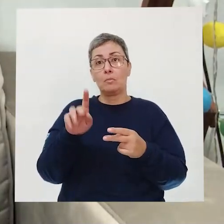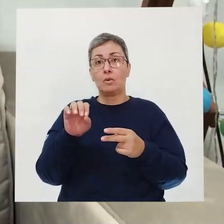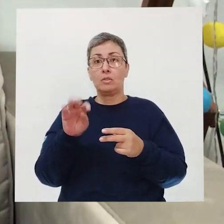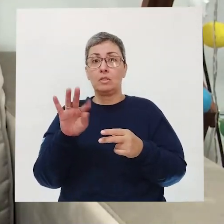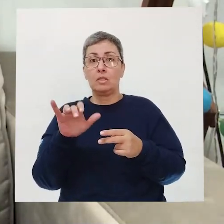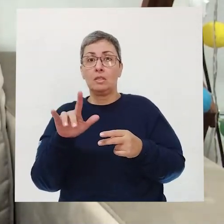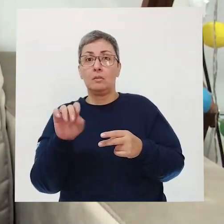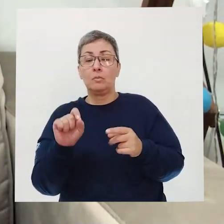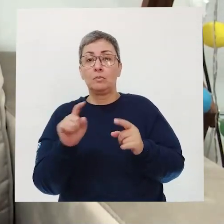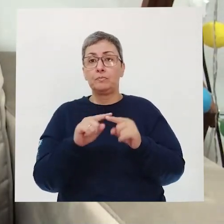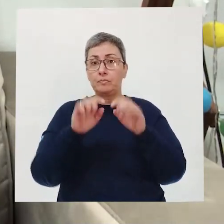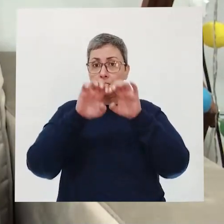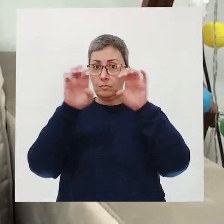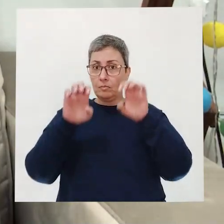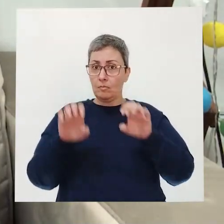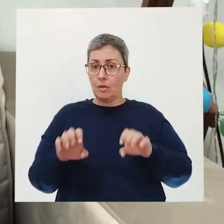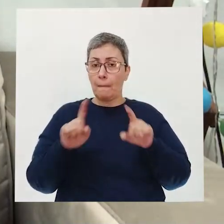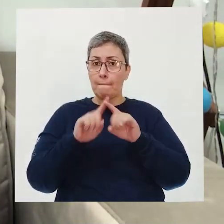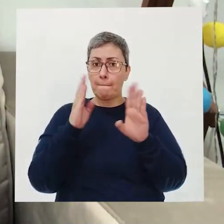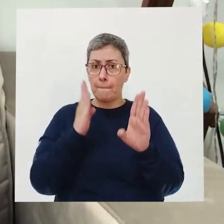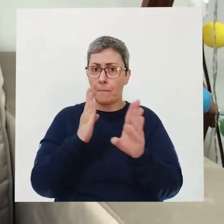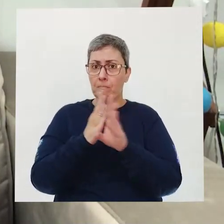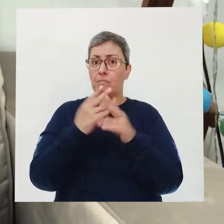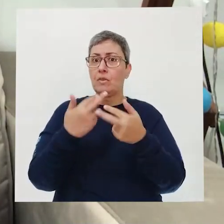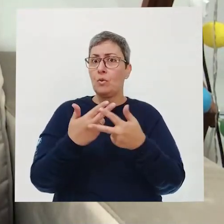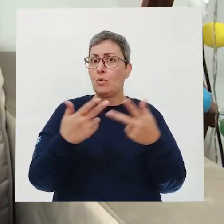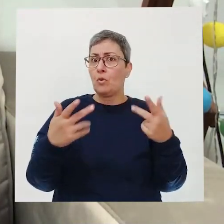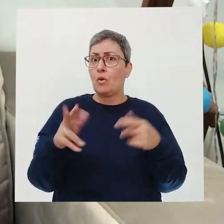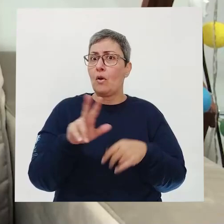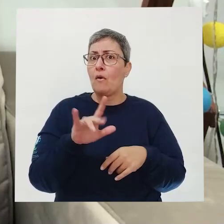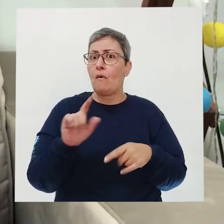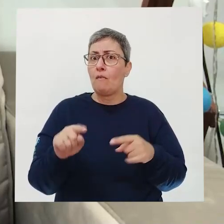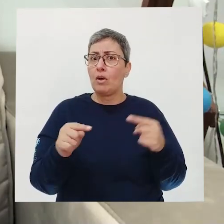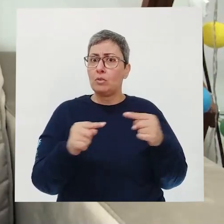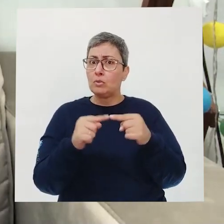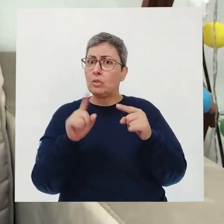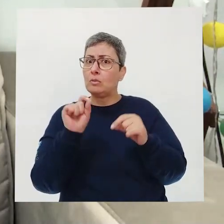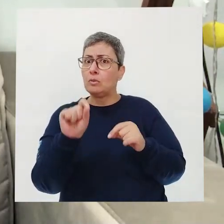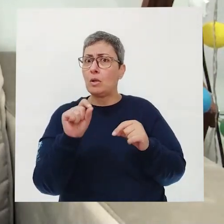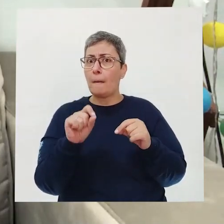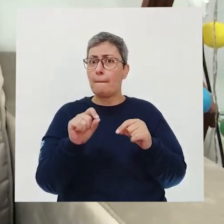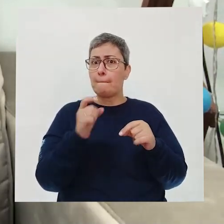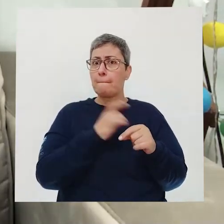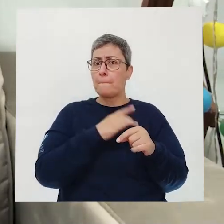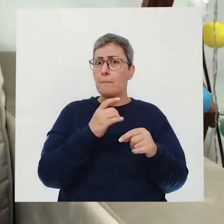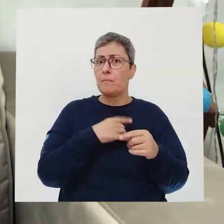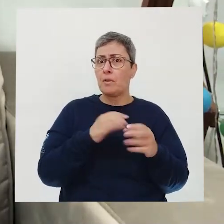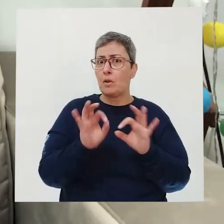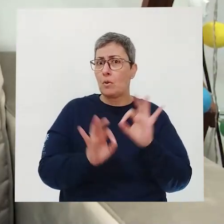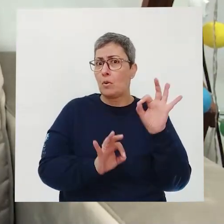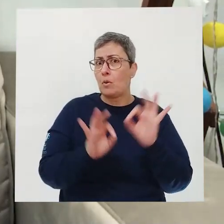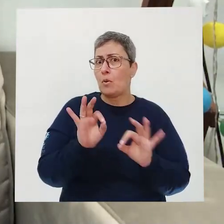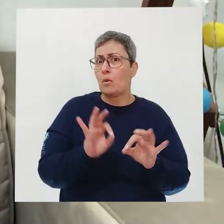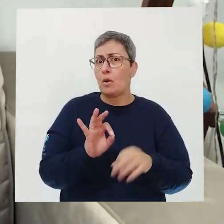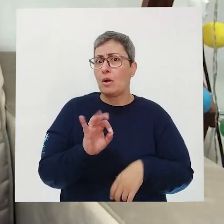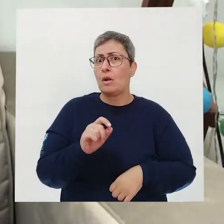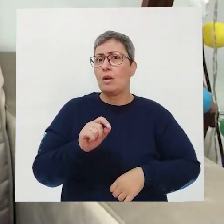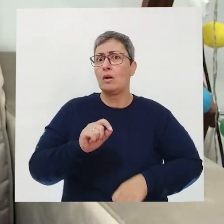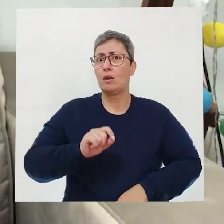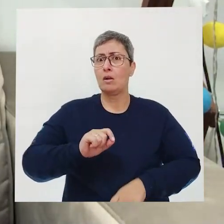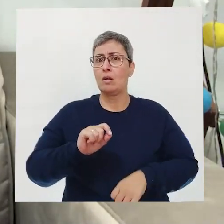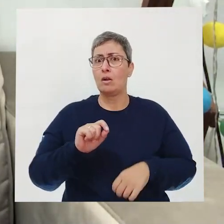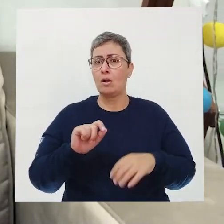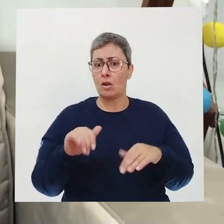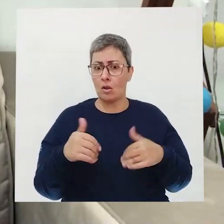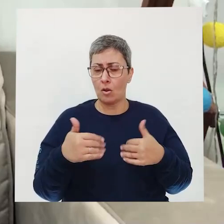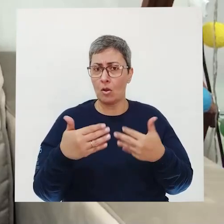essas estruturas, quando ela se depara com a coisa que vai com o objeto de medo, ela começa a preparar a